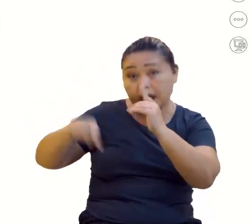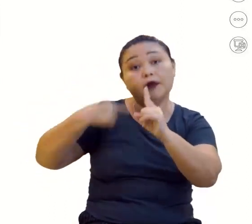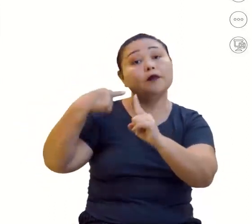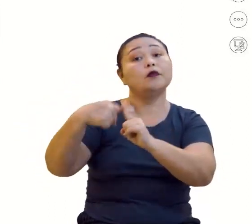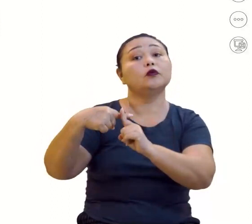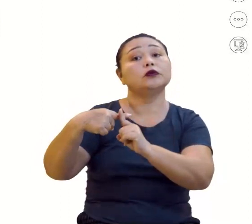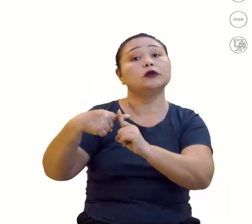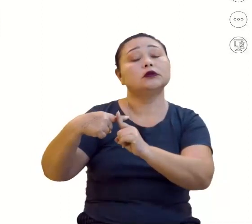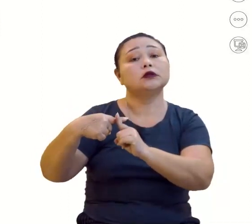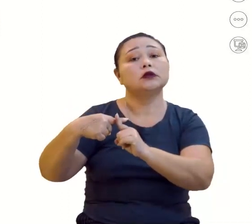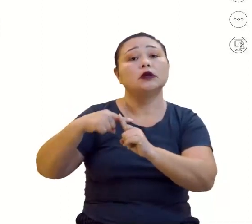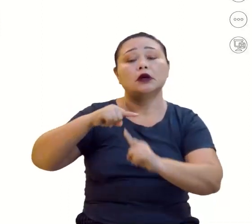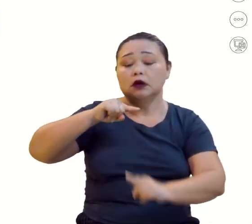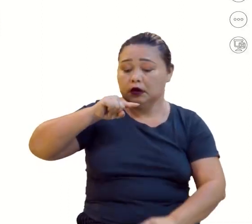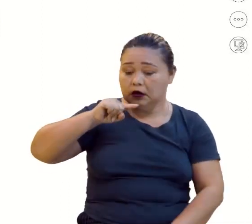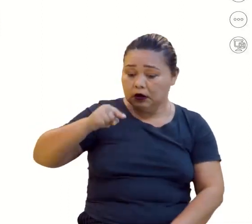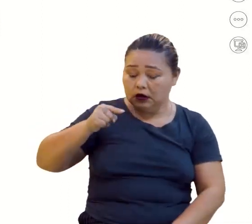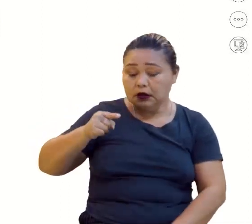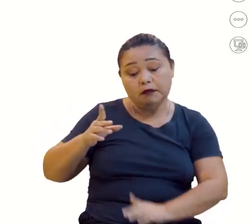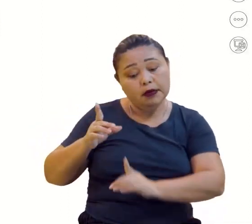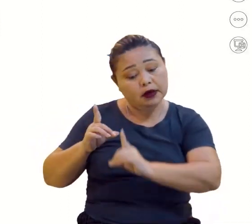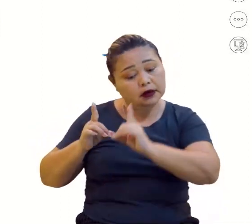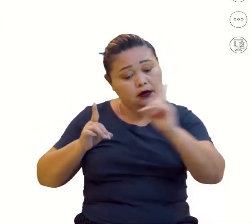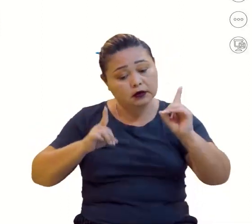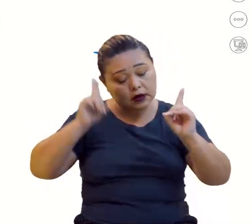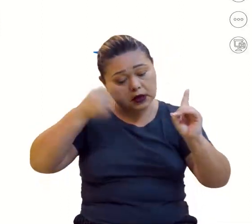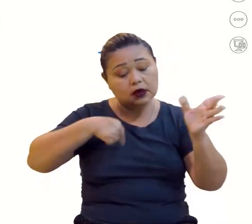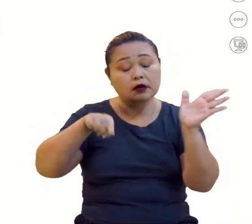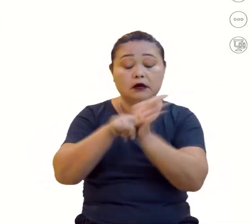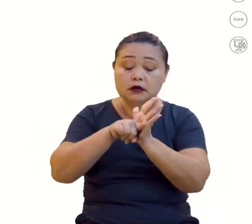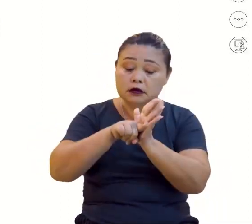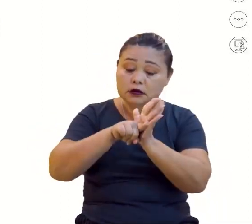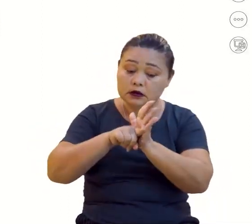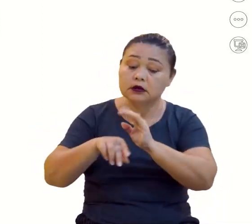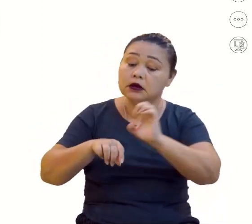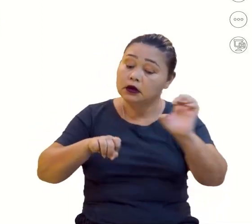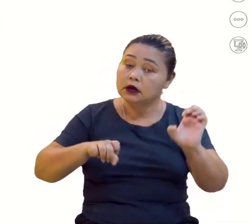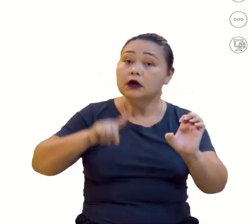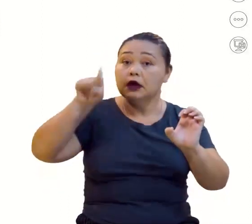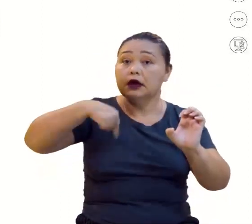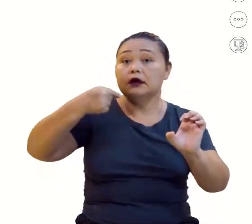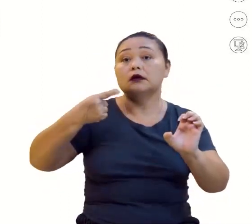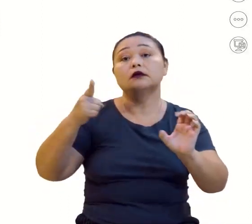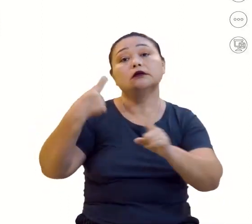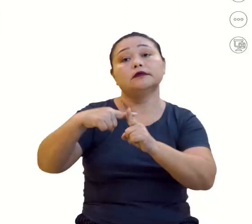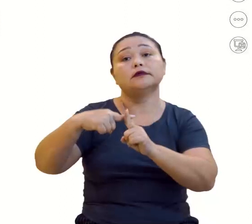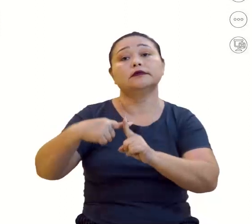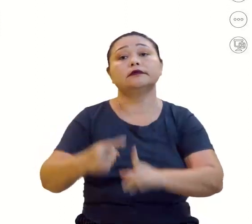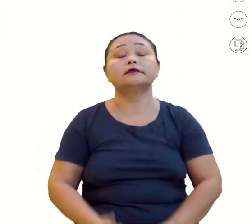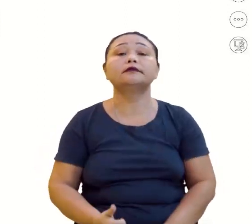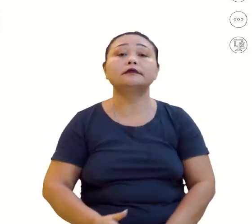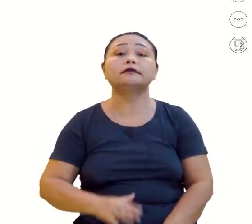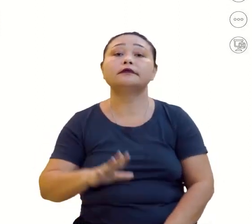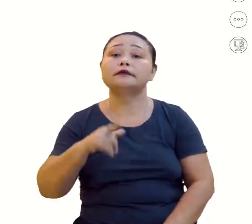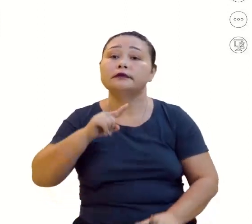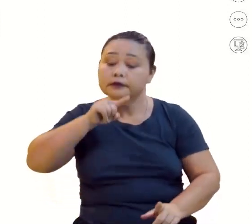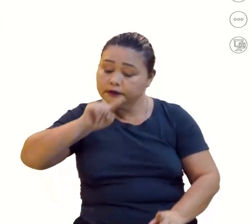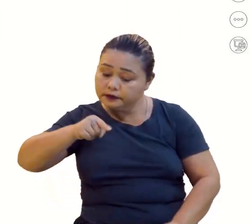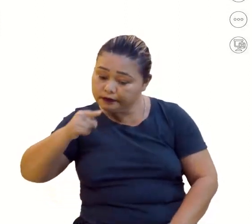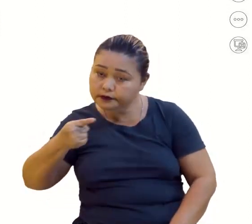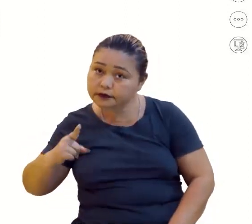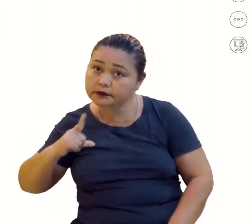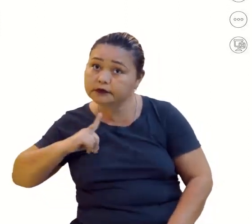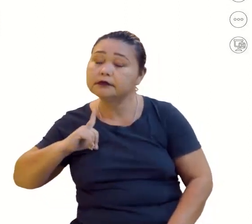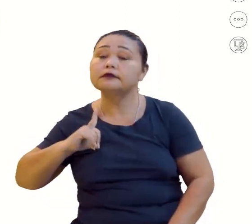seja, se a vírgula andar para a direita, negativo. Se a vírgula andar para a esquerda, positivo, tá? Os pulinhos que você der com a